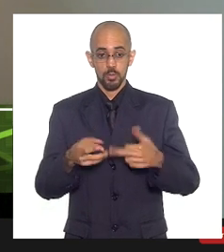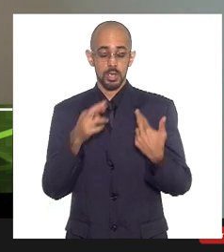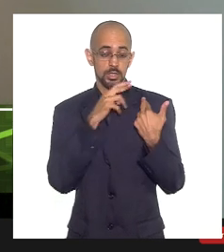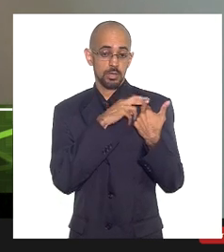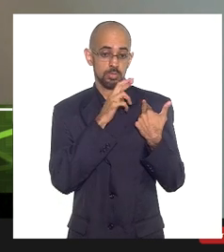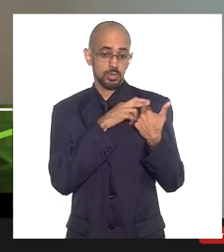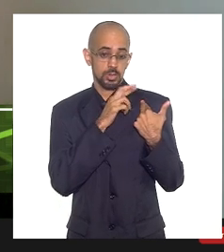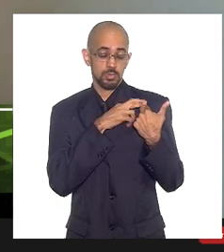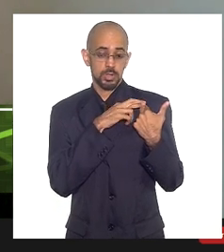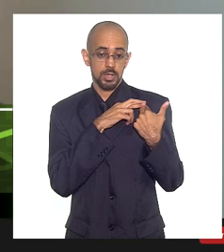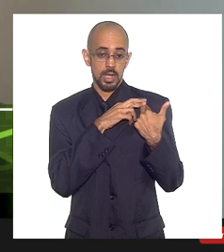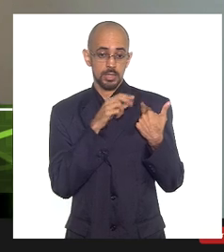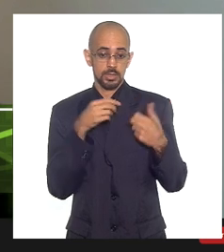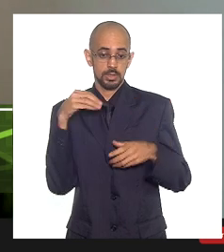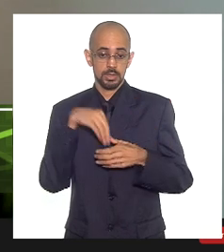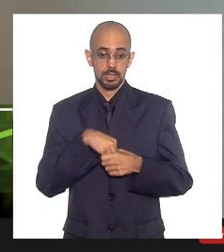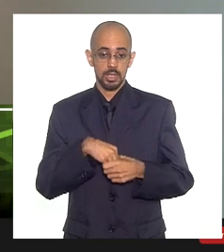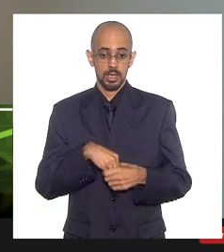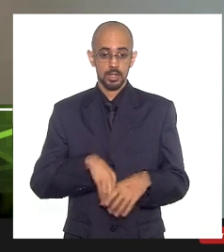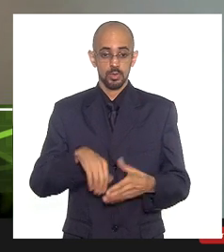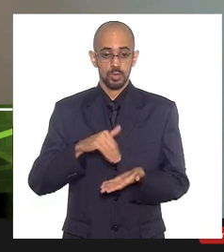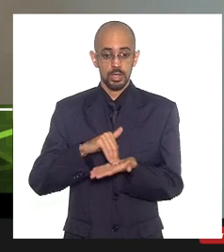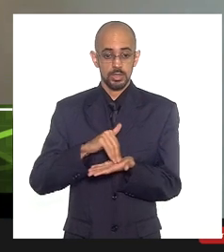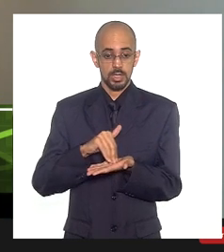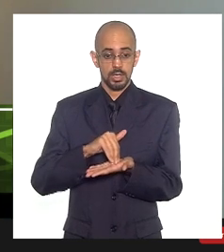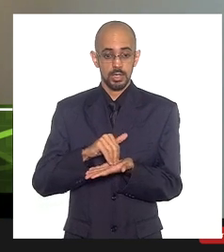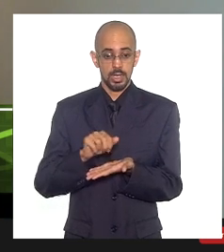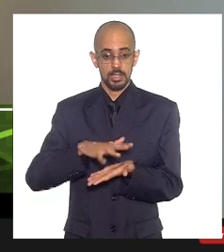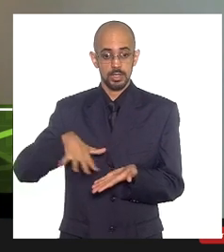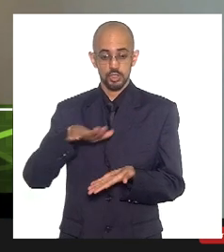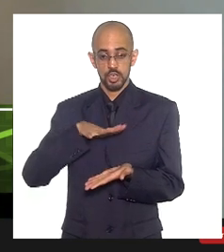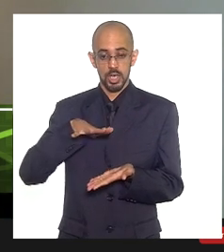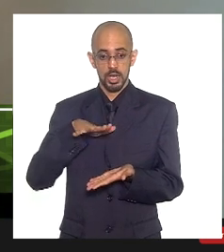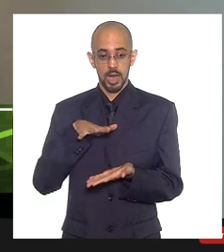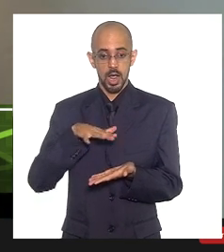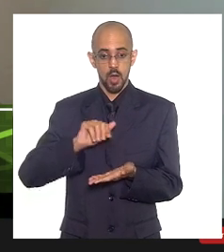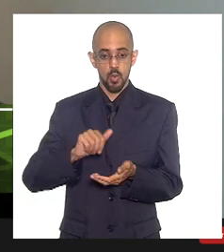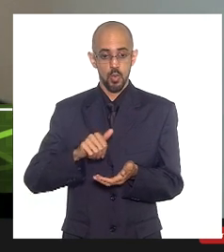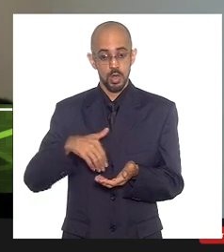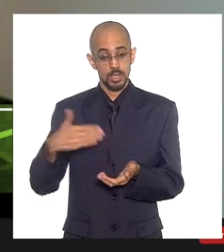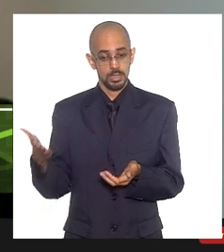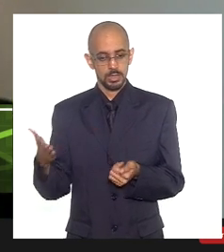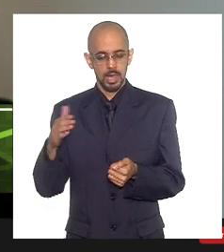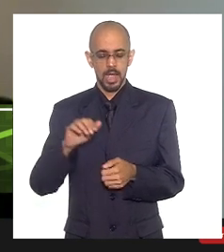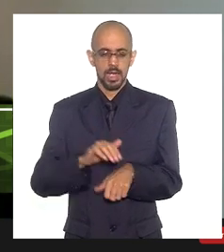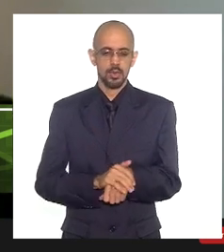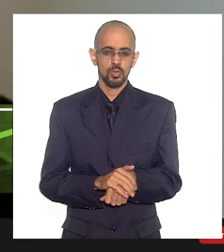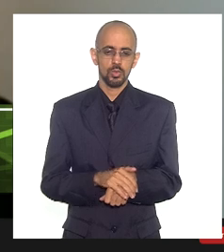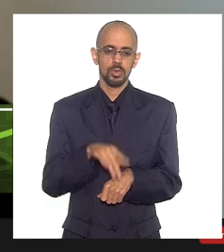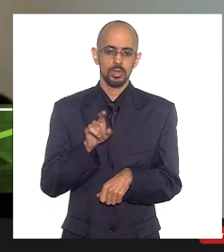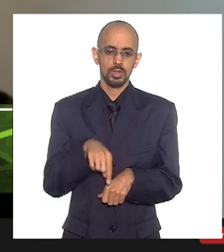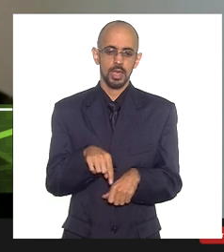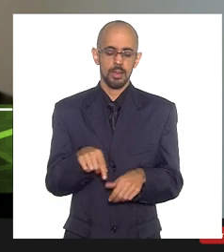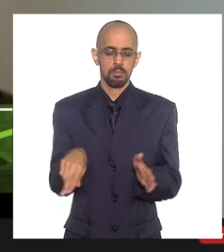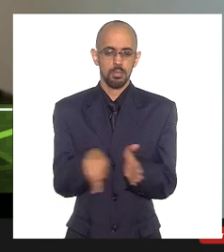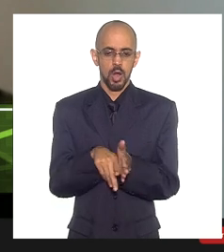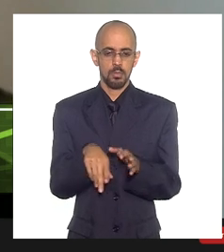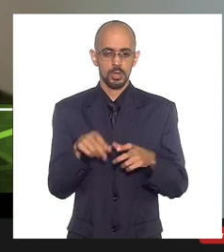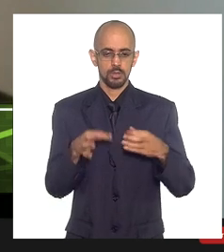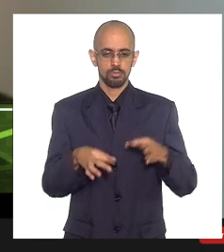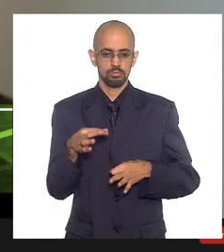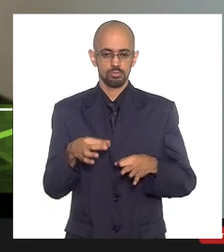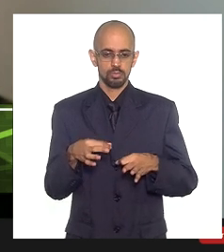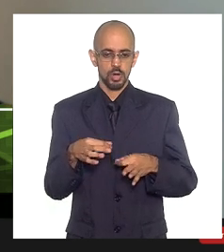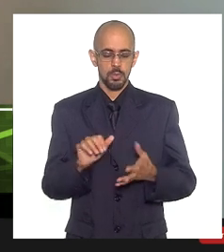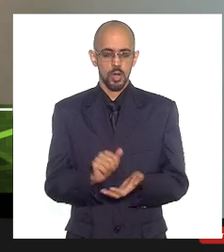divisão das atribuições dentro da Secretaria Geral de Controle Externo que é a atividade fim do tribunal e agora existe uma coordenadoria